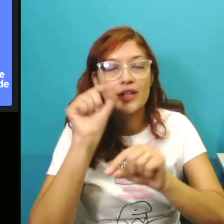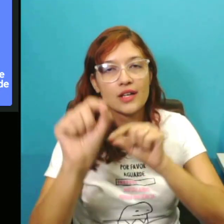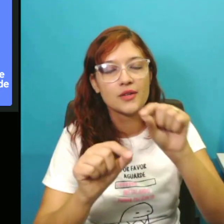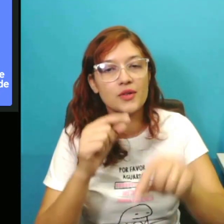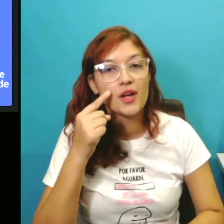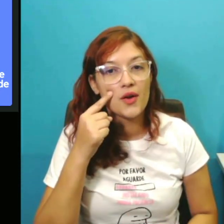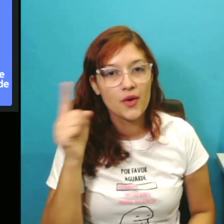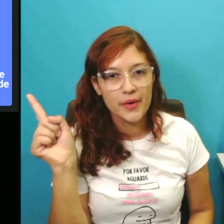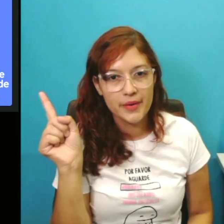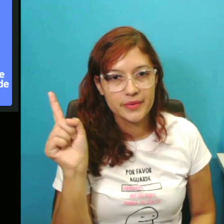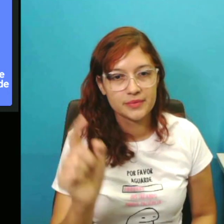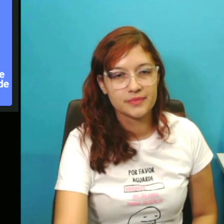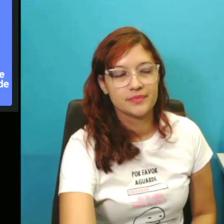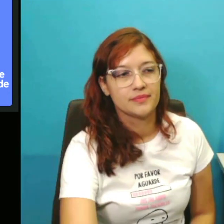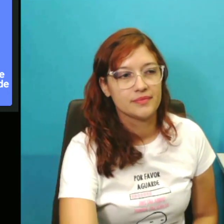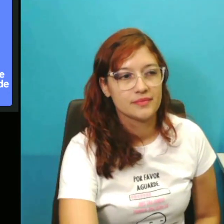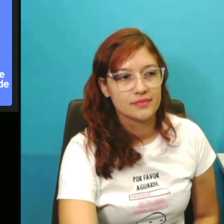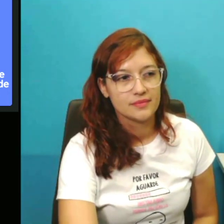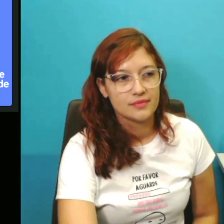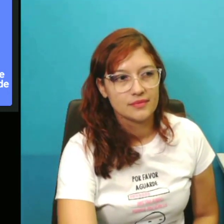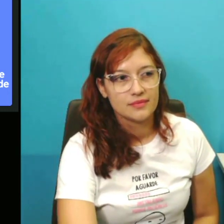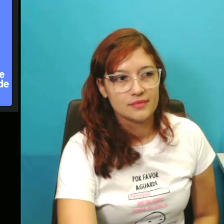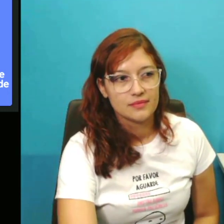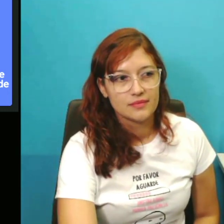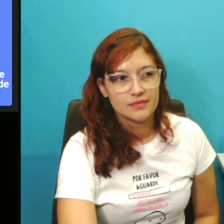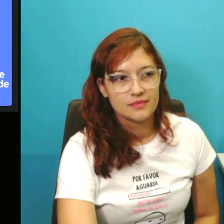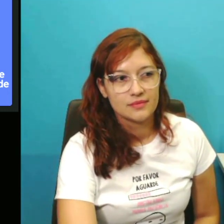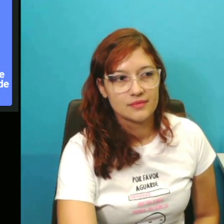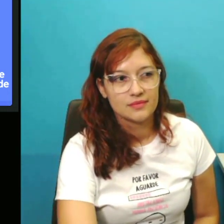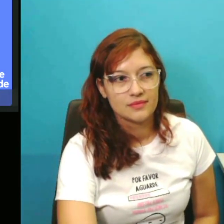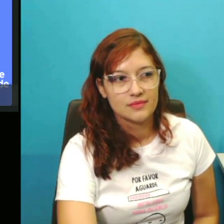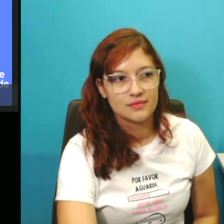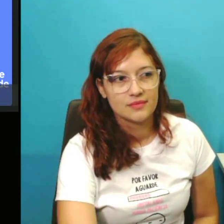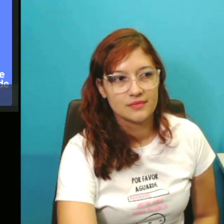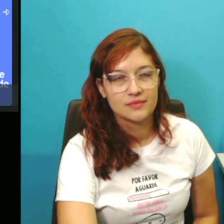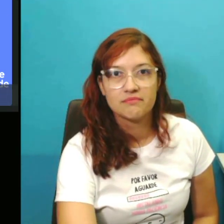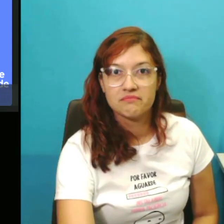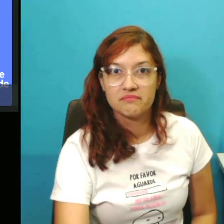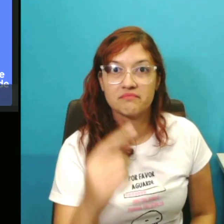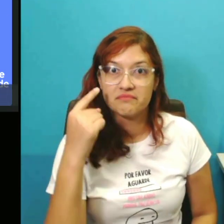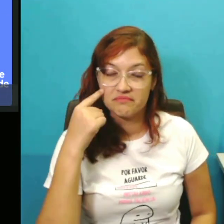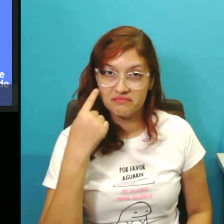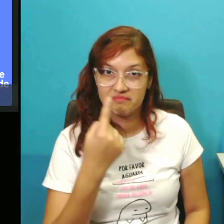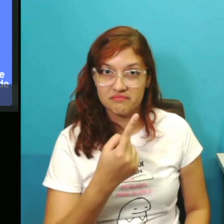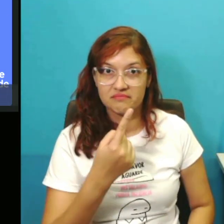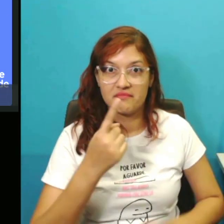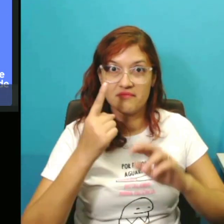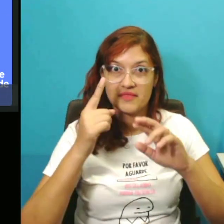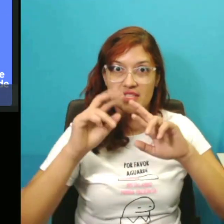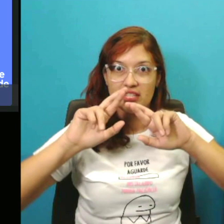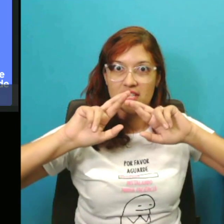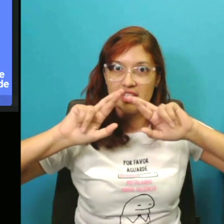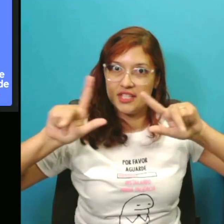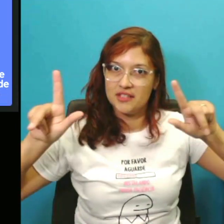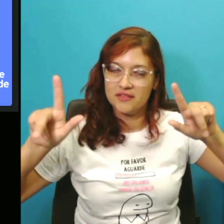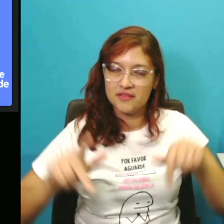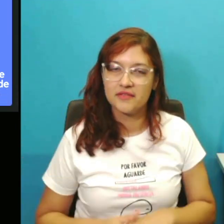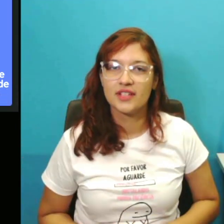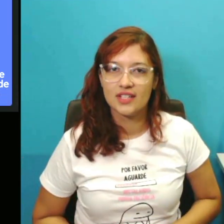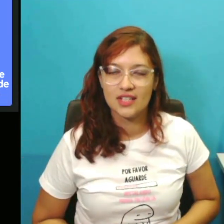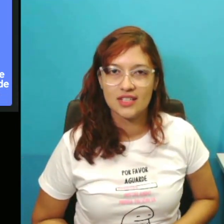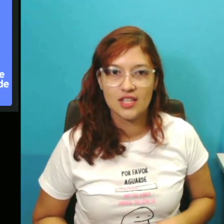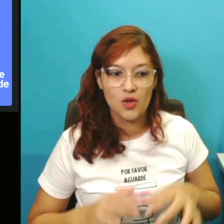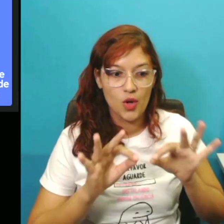passou, olha só a imagem que surgiu aqui na figura C. Então, veja que projetou uma